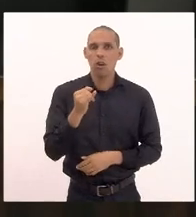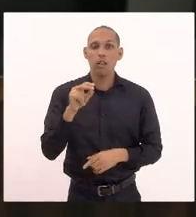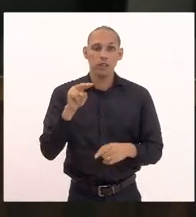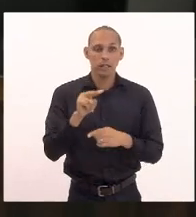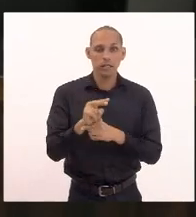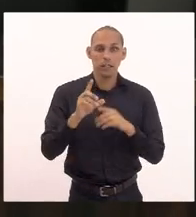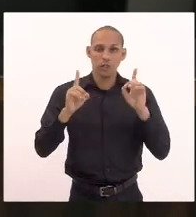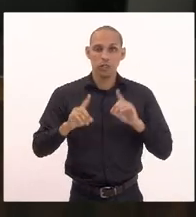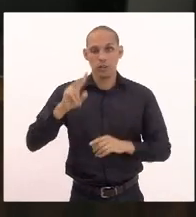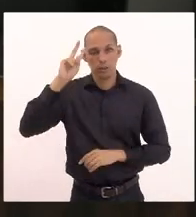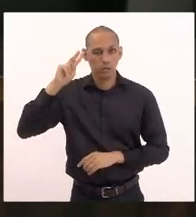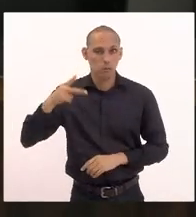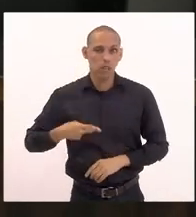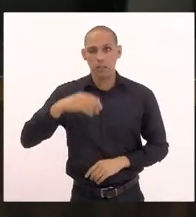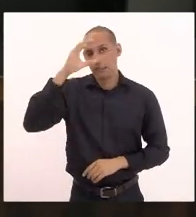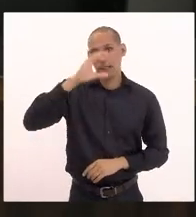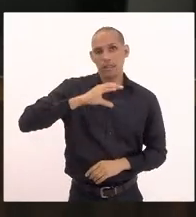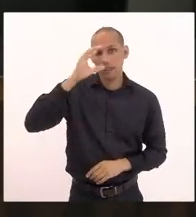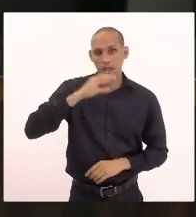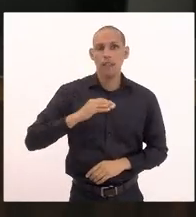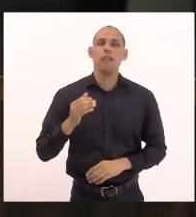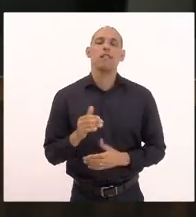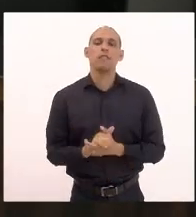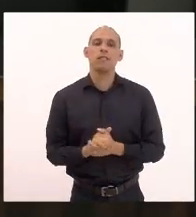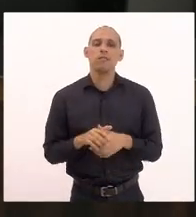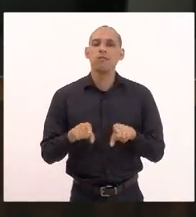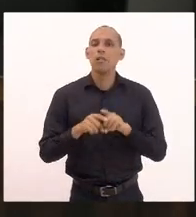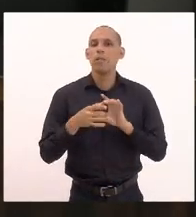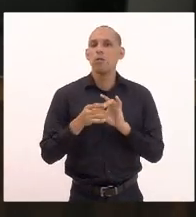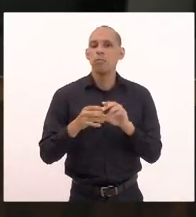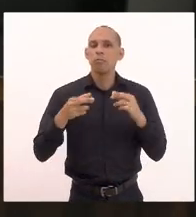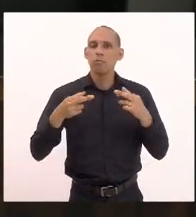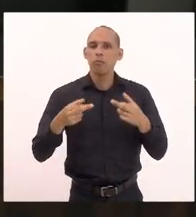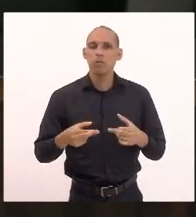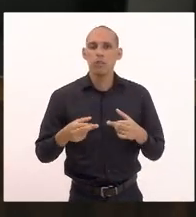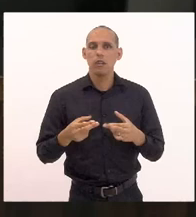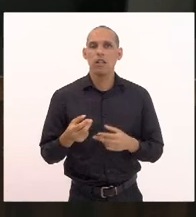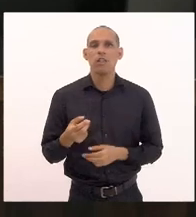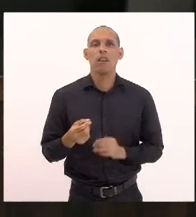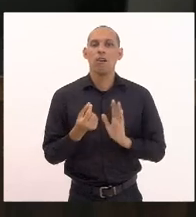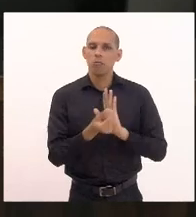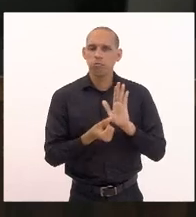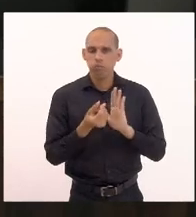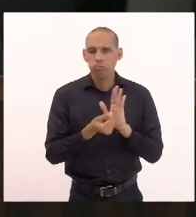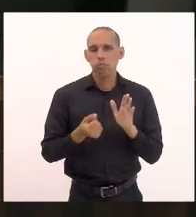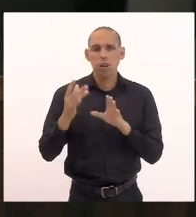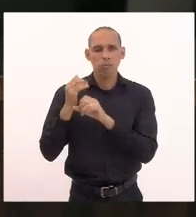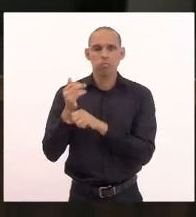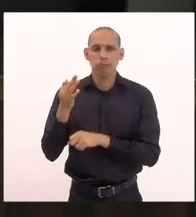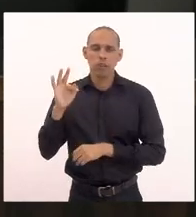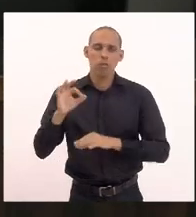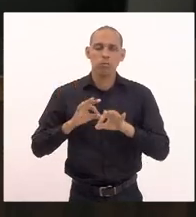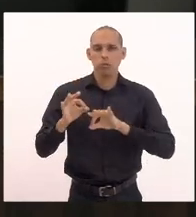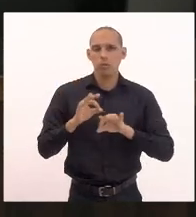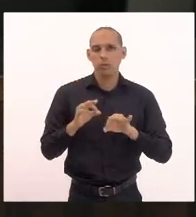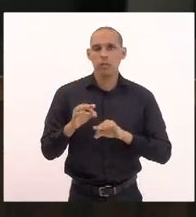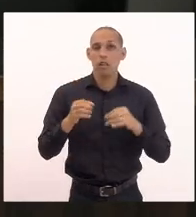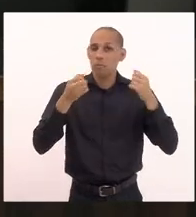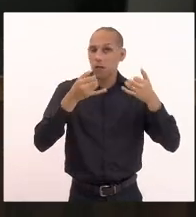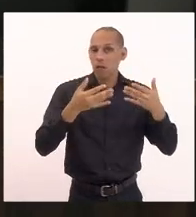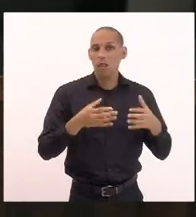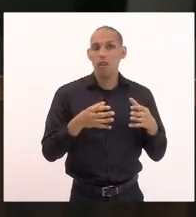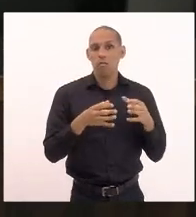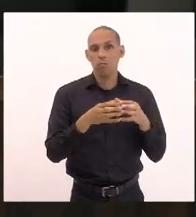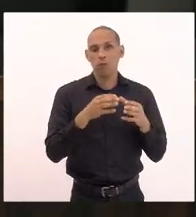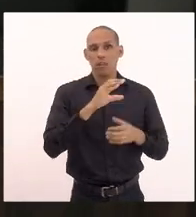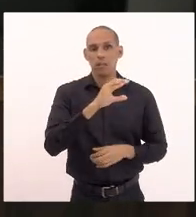Direitos Humanos e Cidadania, de Assuntos Municipais e Desenvolvimento Regional e de Orçamento, Finanças, Fiscalização Financeira e Controle. Para emitir parecer pela Comissão